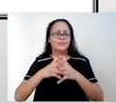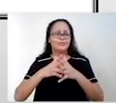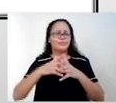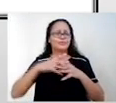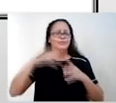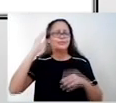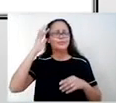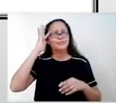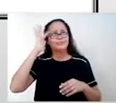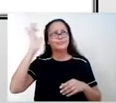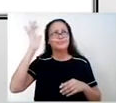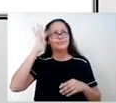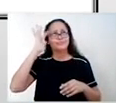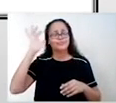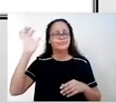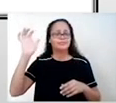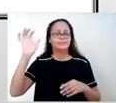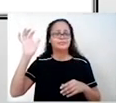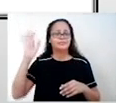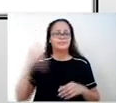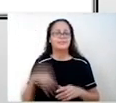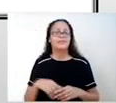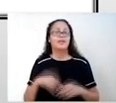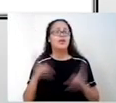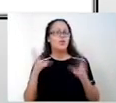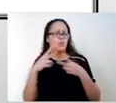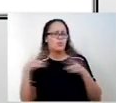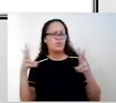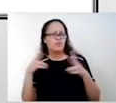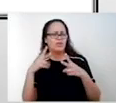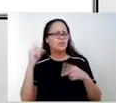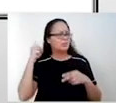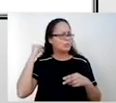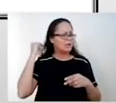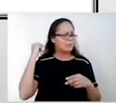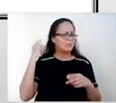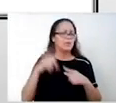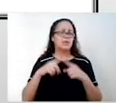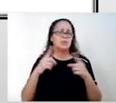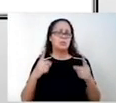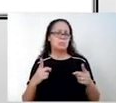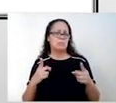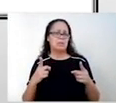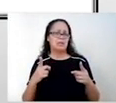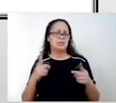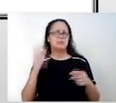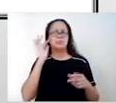desarruma pensamento? O vento geralmente desarruma cabelo, né? Mas desarrumar uma coisa interna,